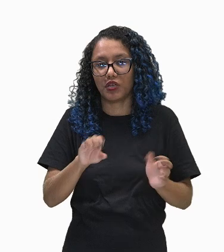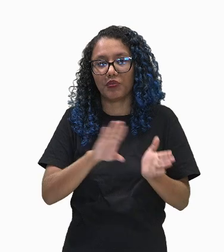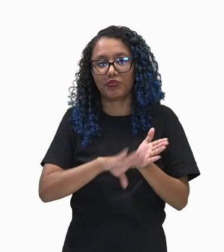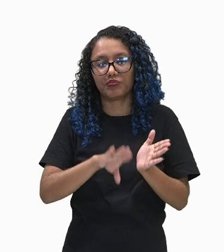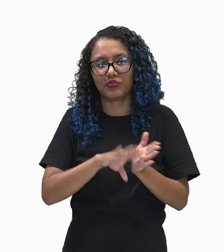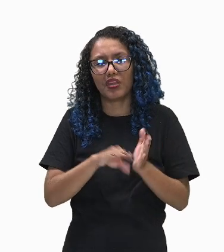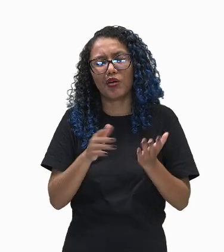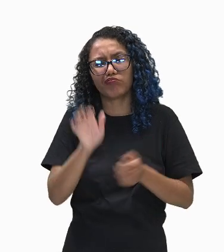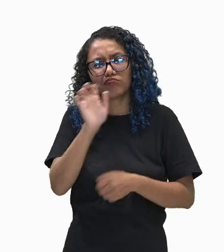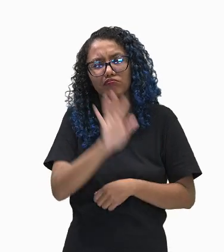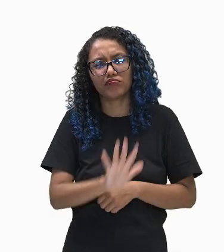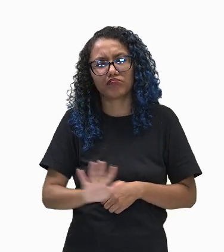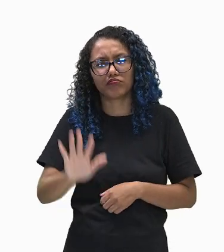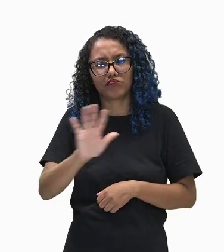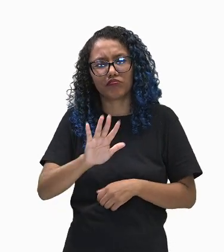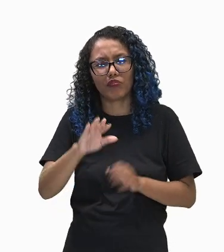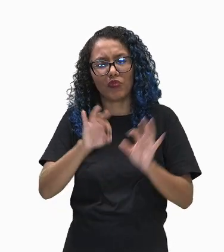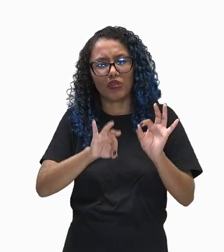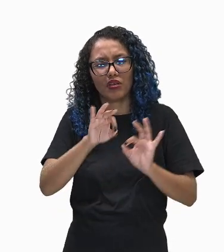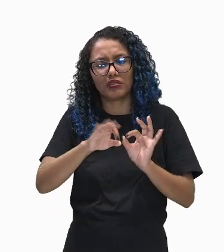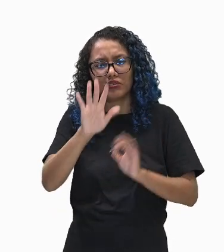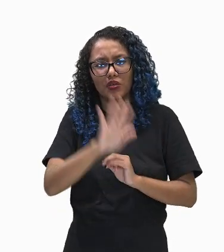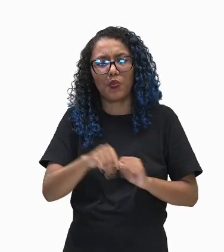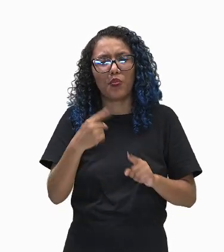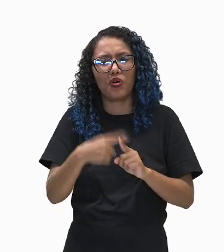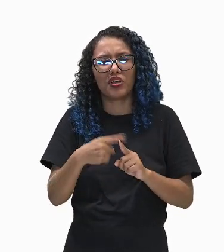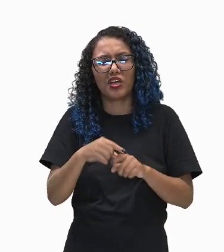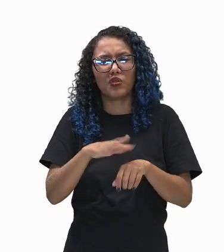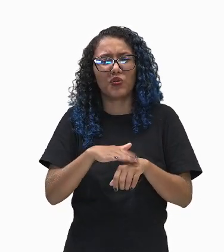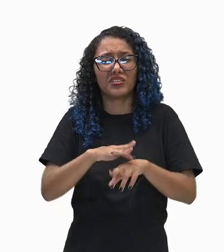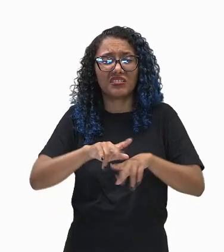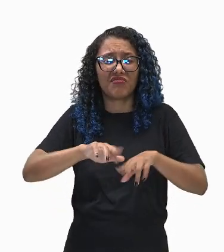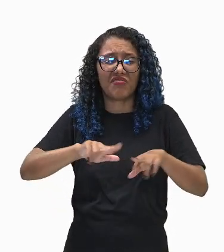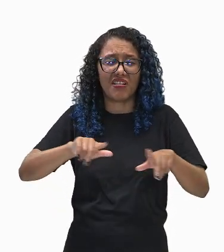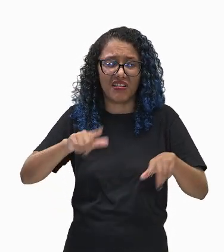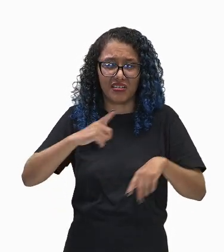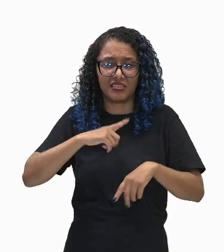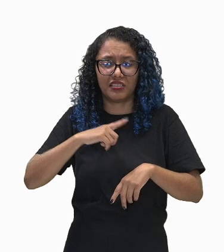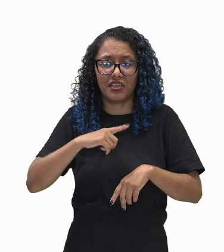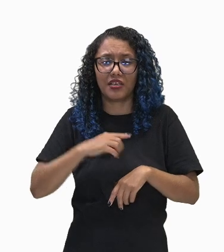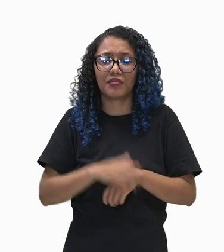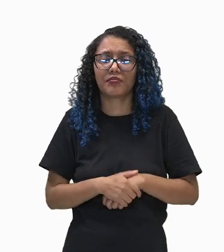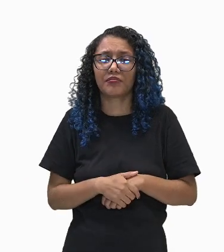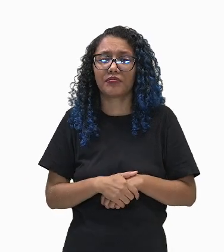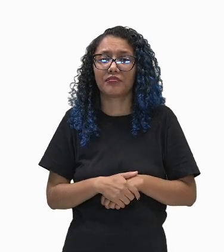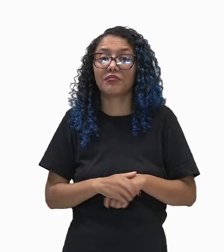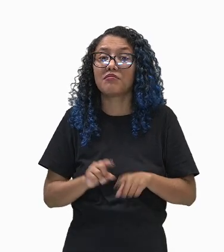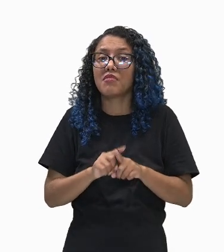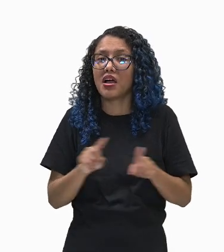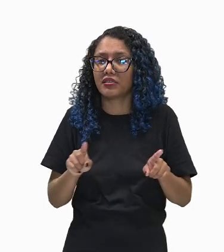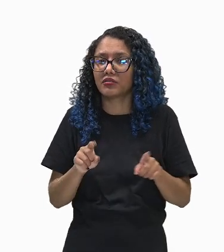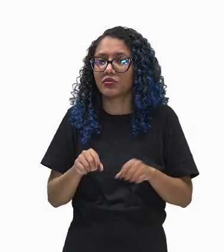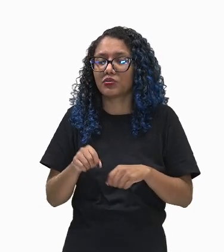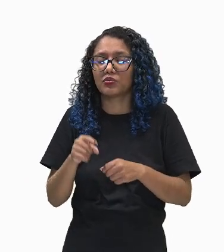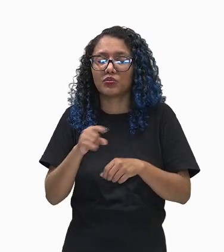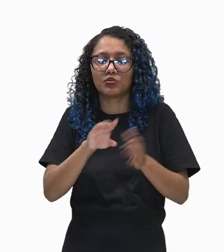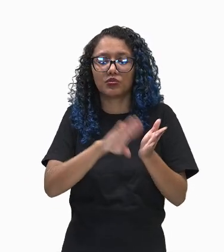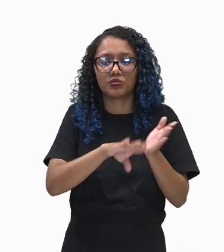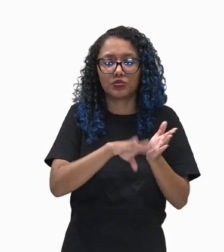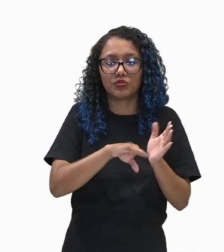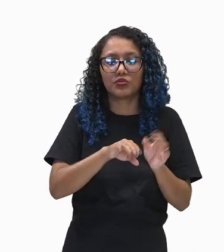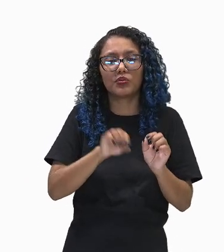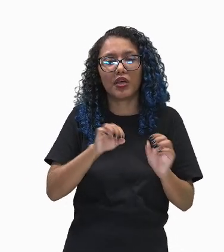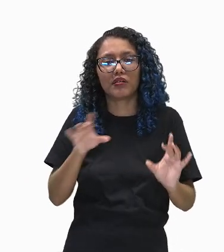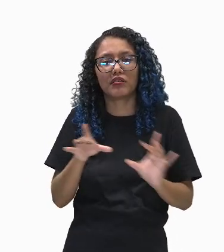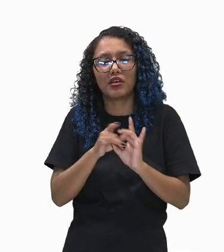muito generalizada porque são várias doenças, já que nós temos uma ligação do sistema excretor com demais sistemas, é importante